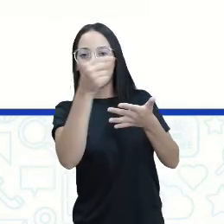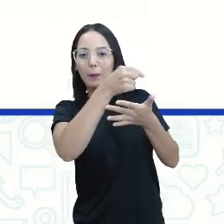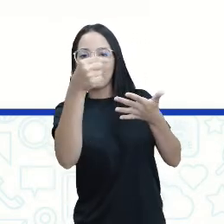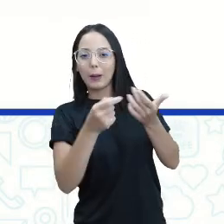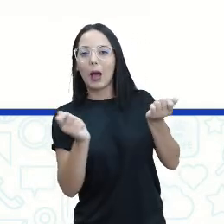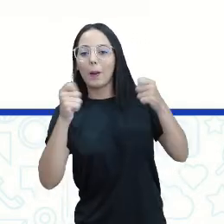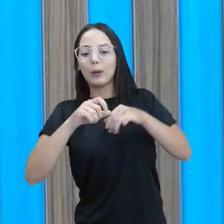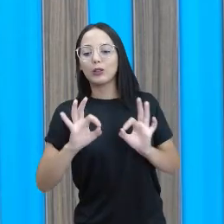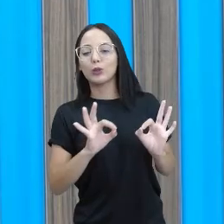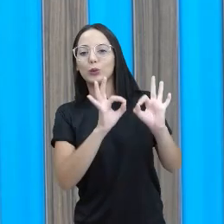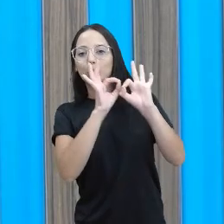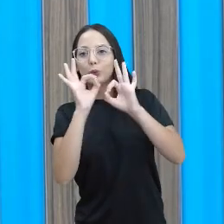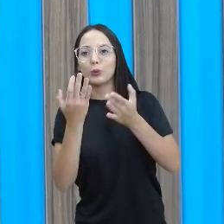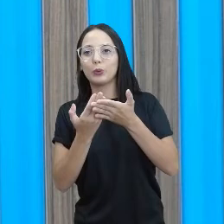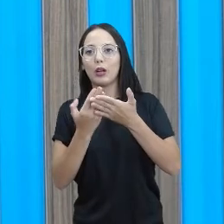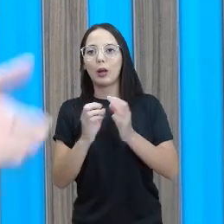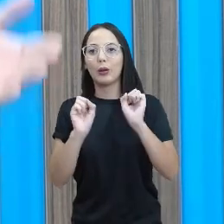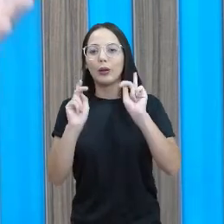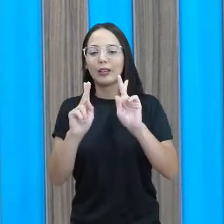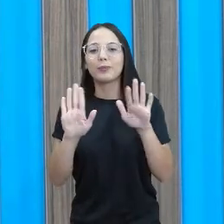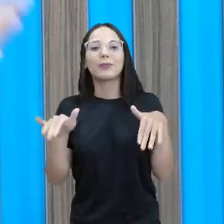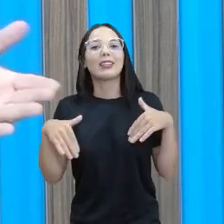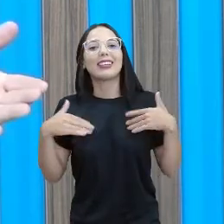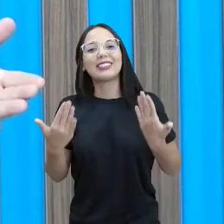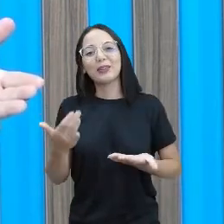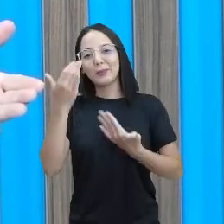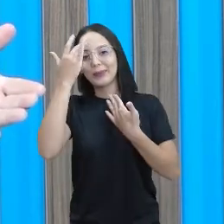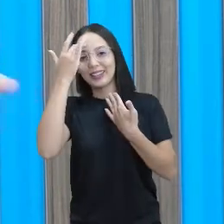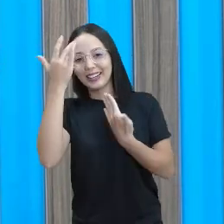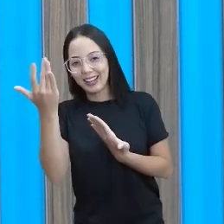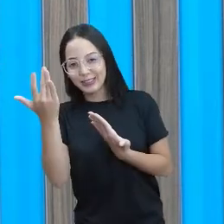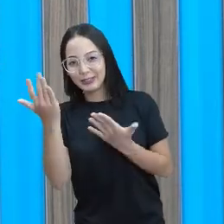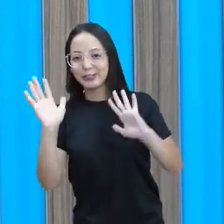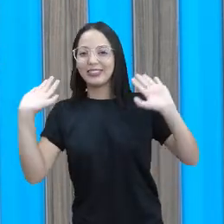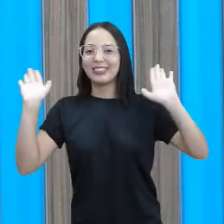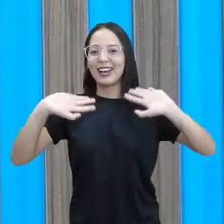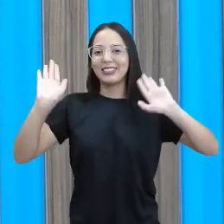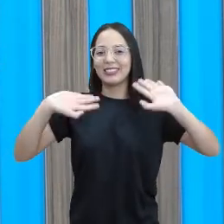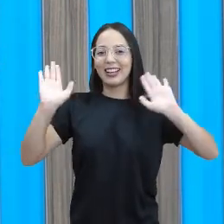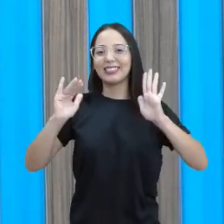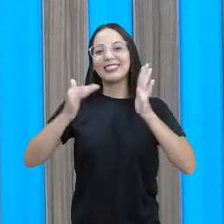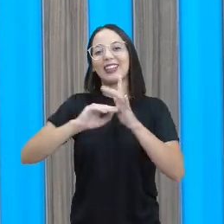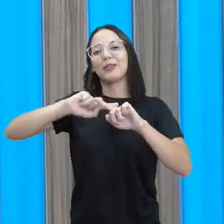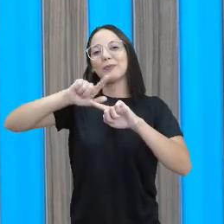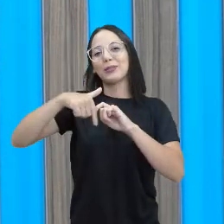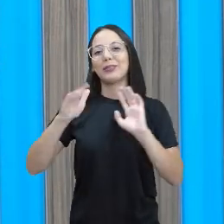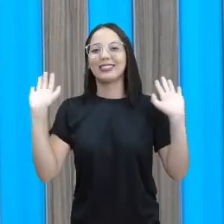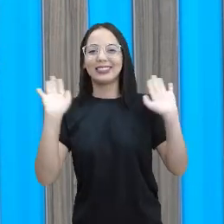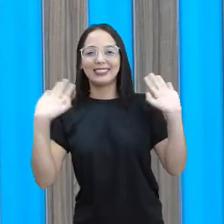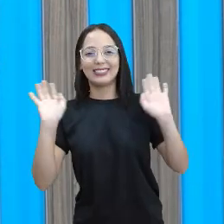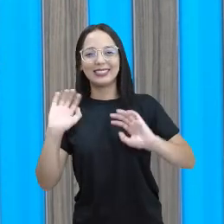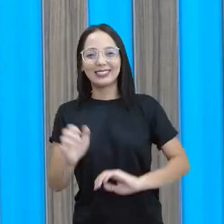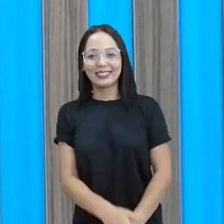fazer a sua participação, ok? Então, pessoal, muitíssimo obrigado, tchau, tchau e até a próxima.